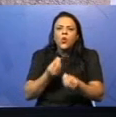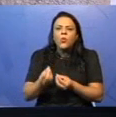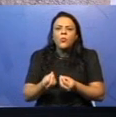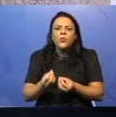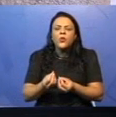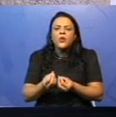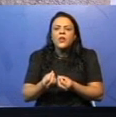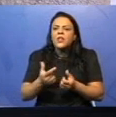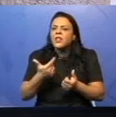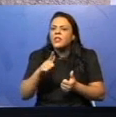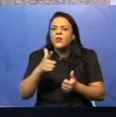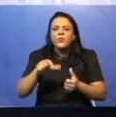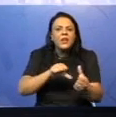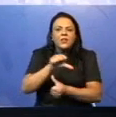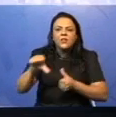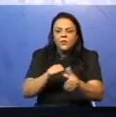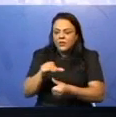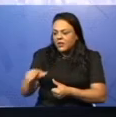então.